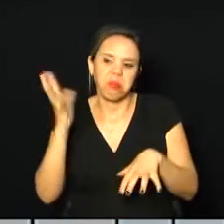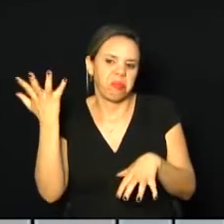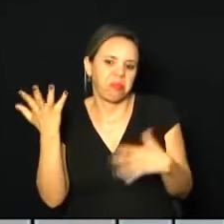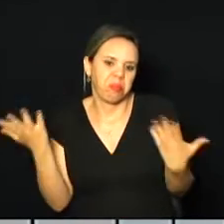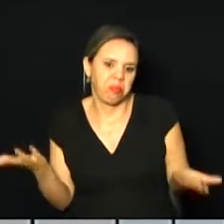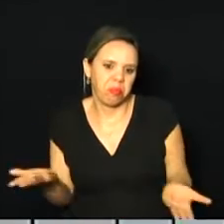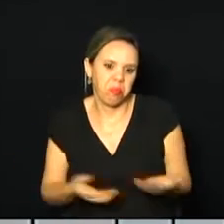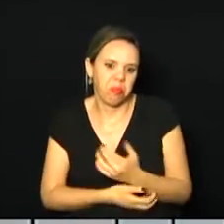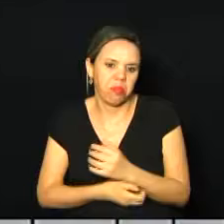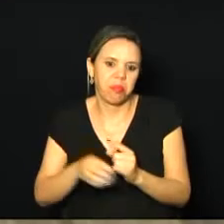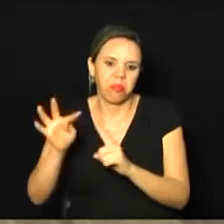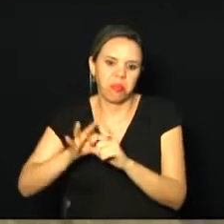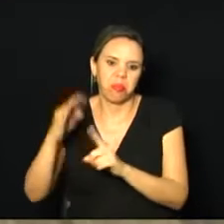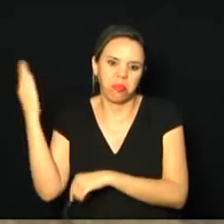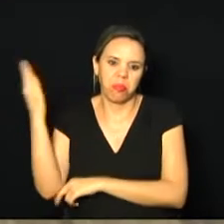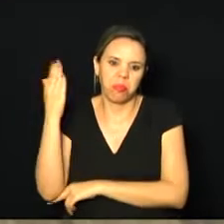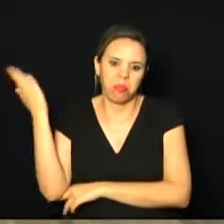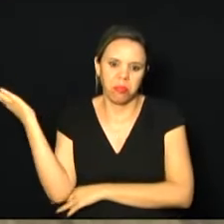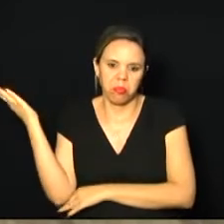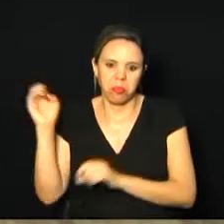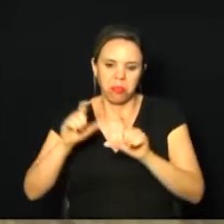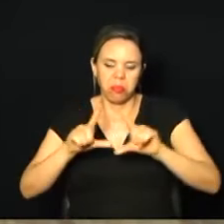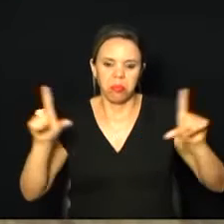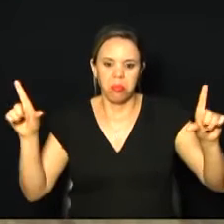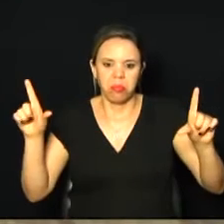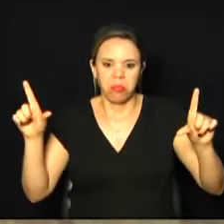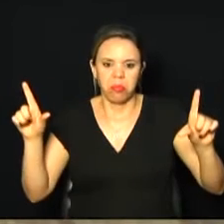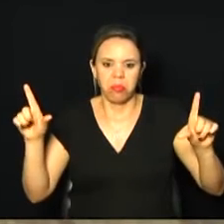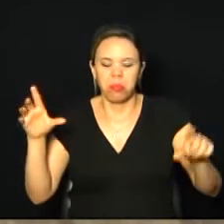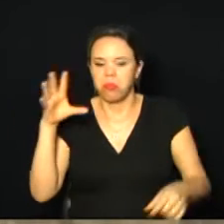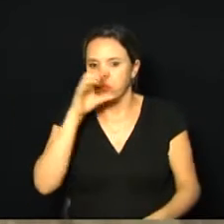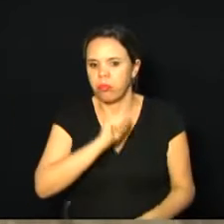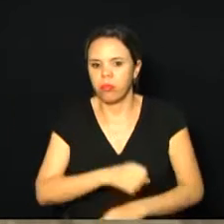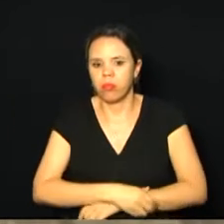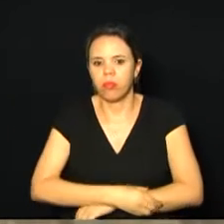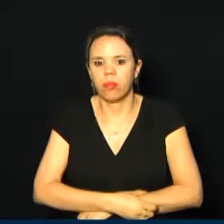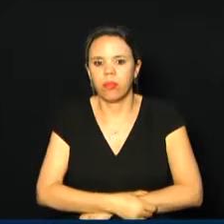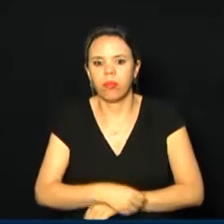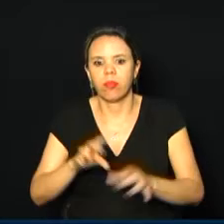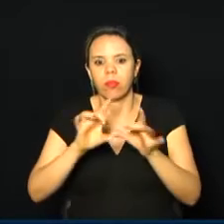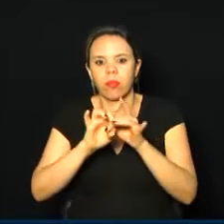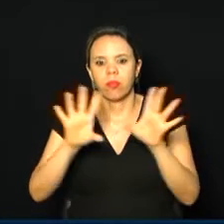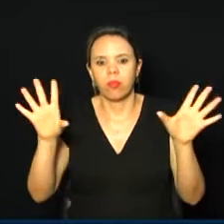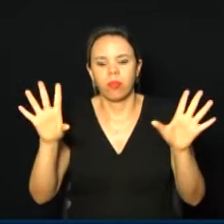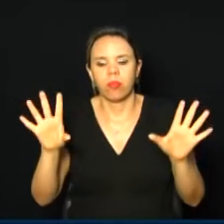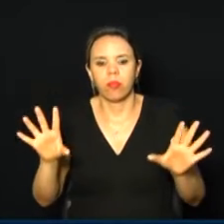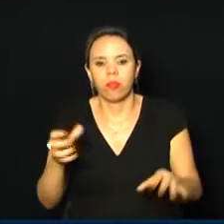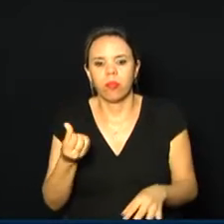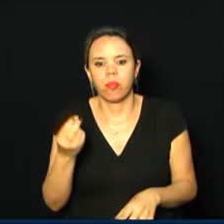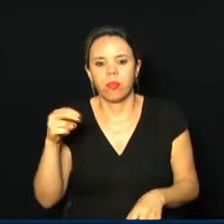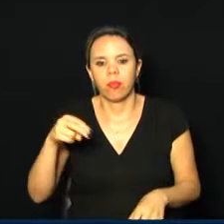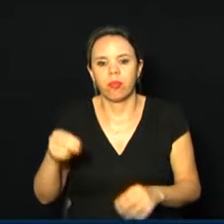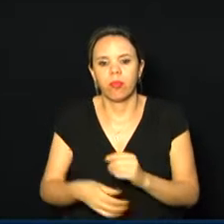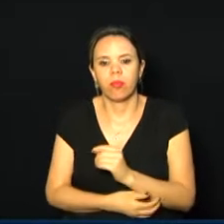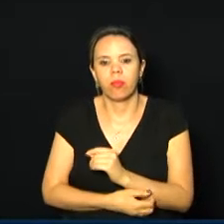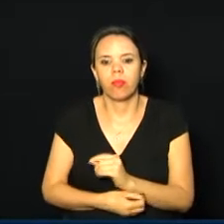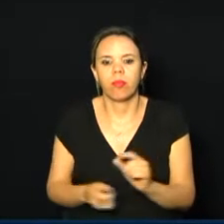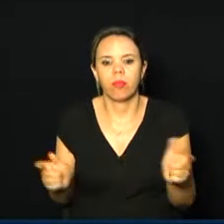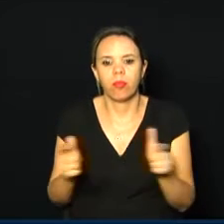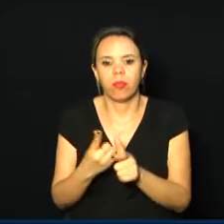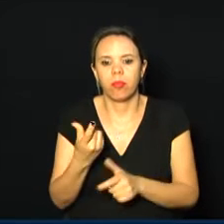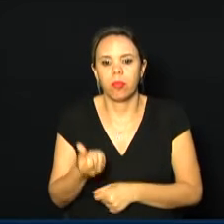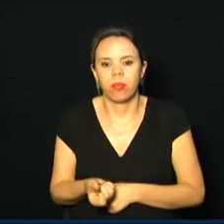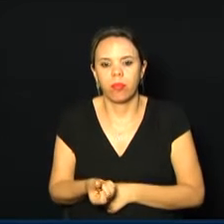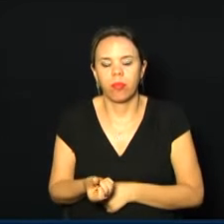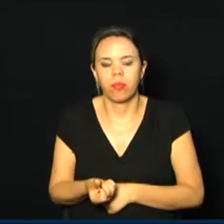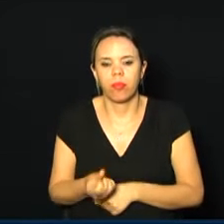chuva. Sobre as temperaturas, já estão aqui na minha tela, então no sabadão, dia livre, 6 de novembro, mínima de